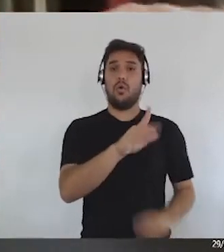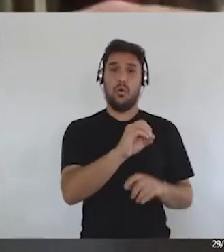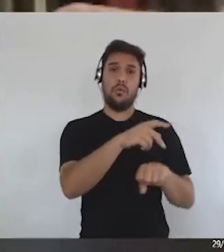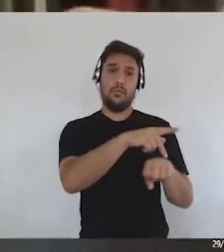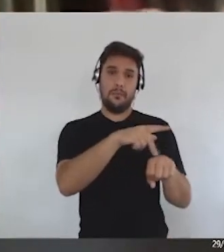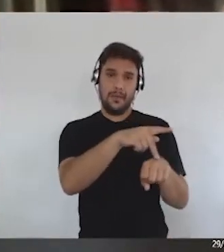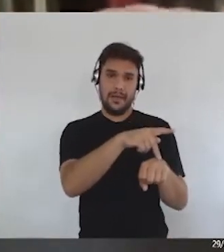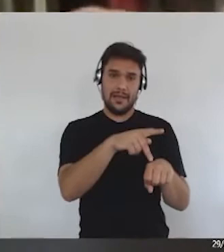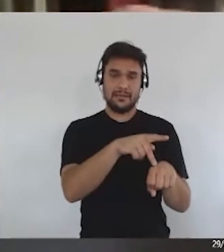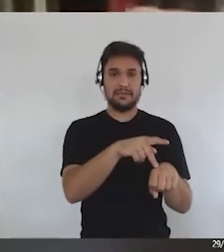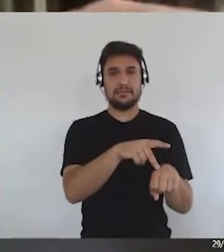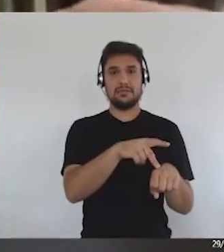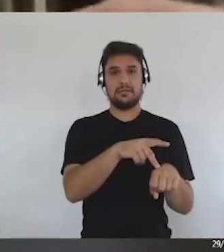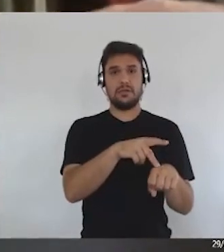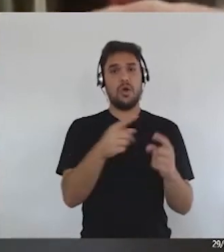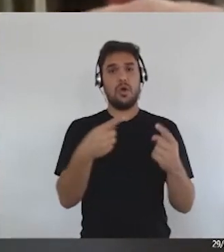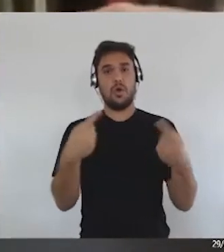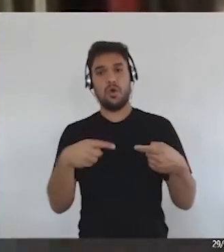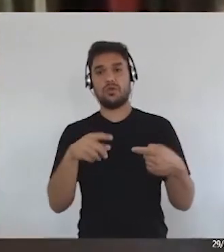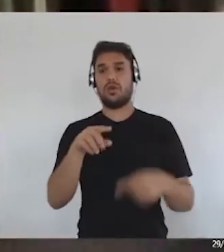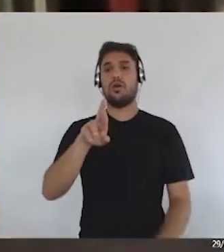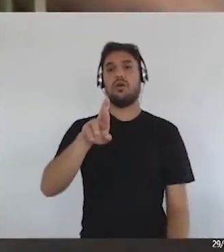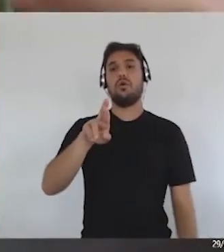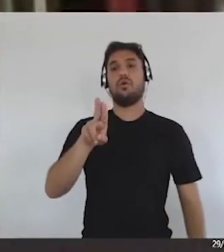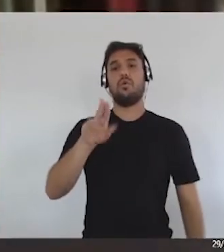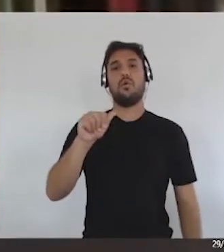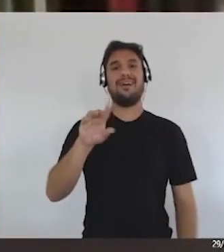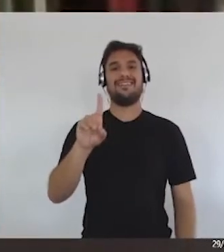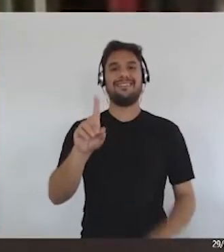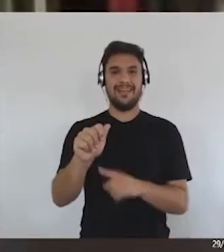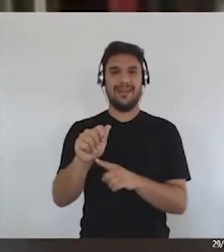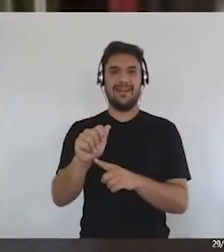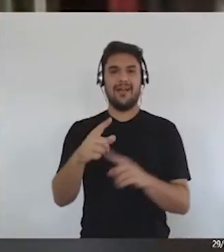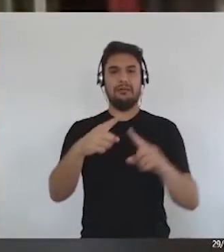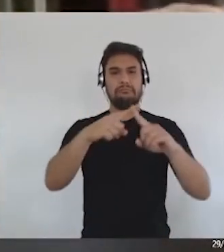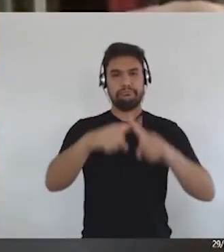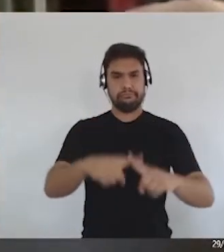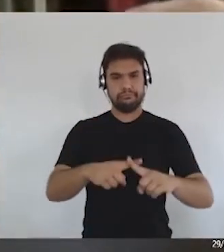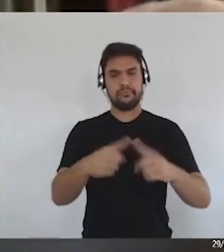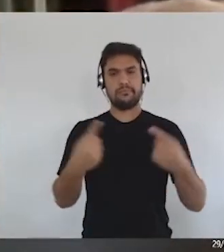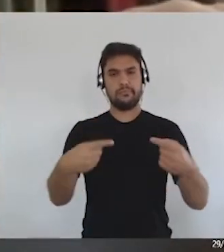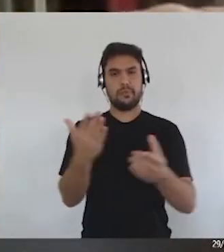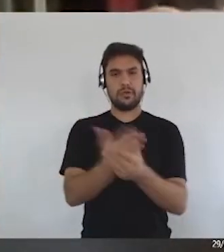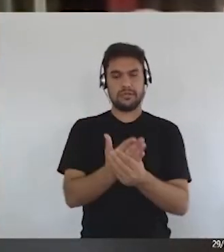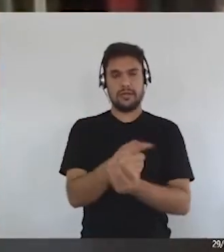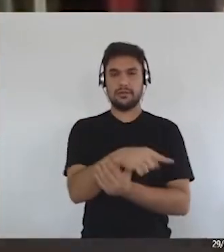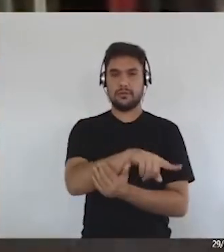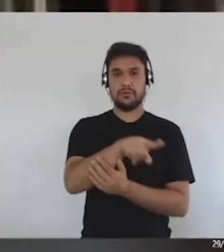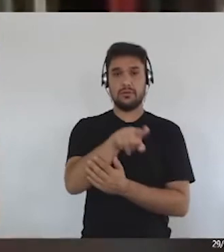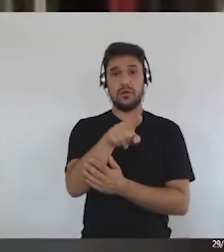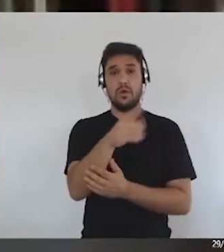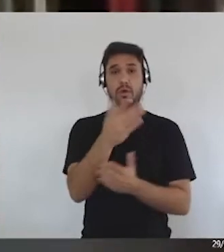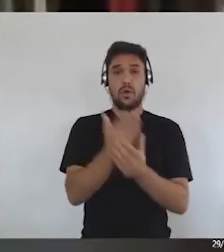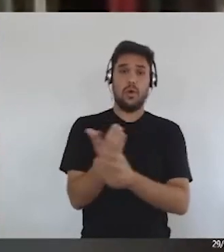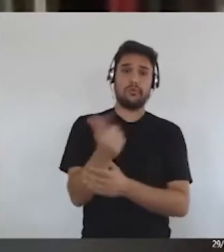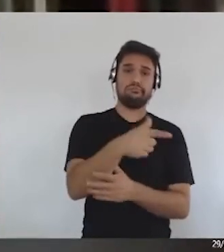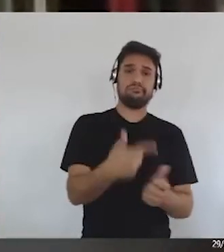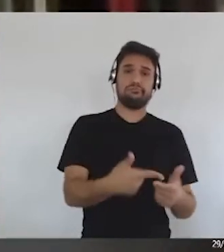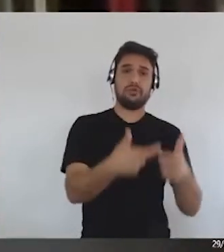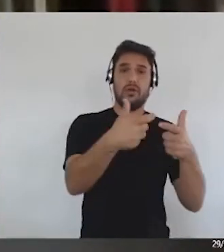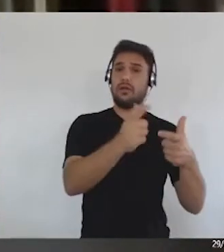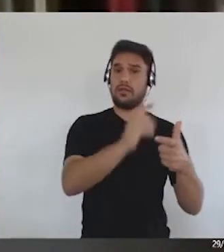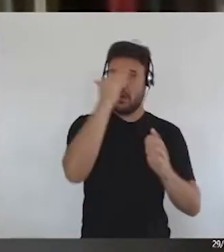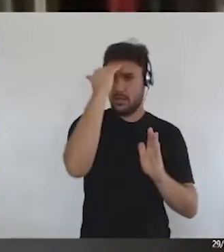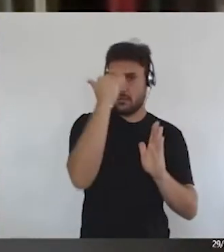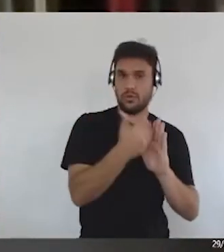Congo versus Ruanda, que é um caso dos conflitos armados na República Democrática do Congo, que o Congo não